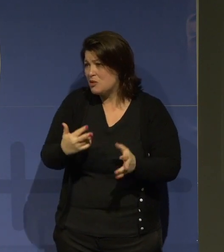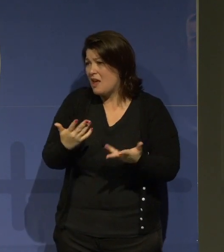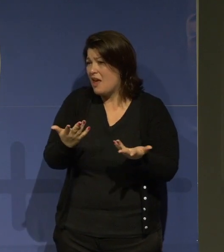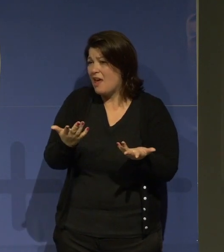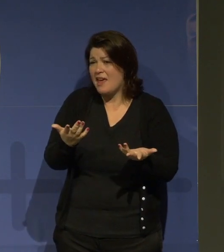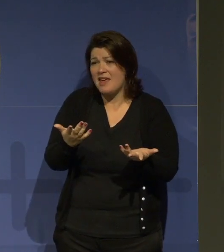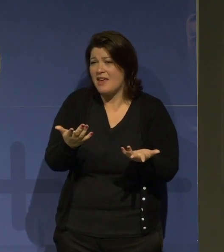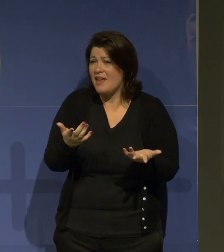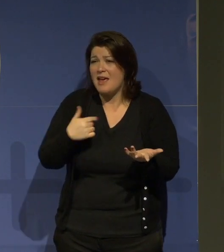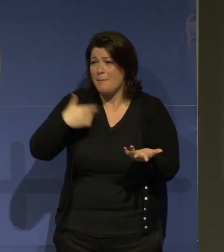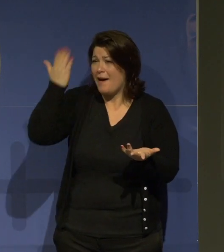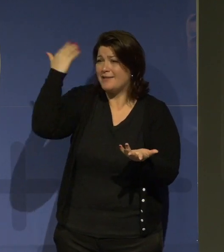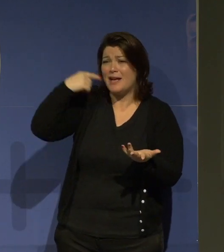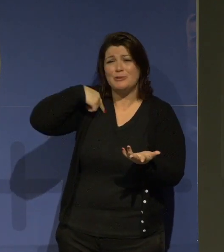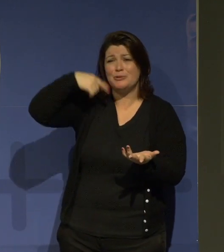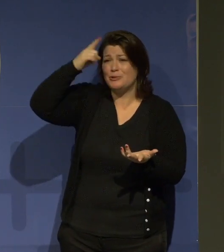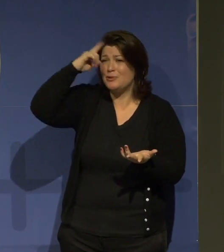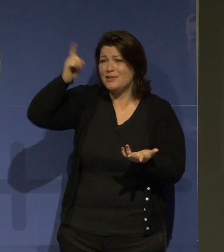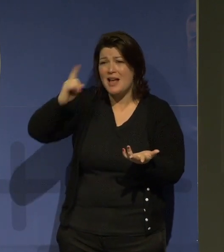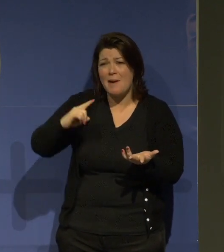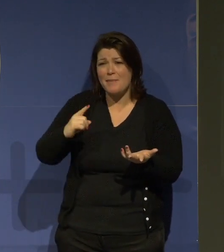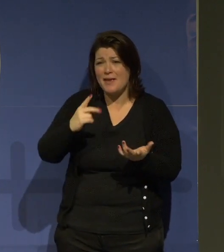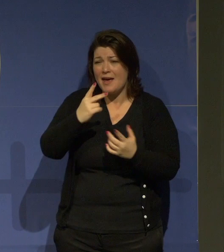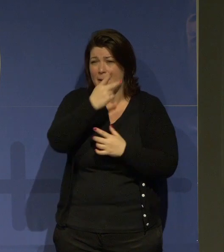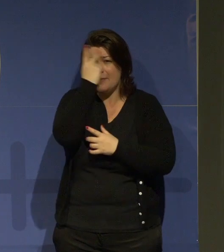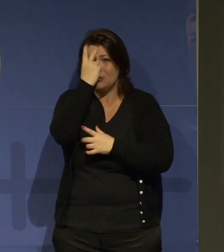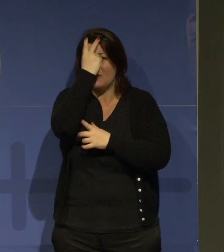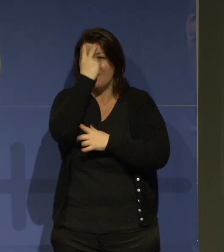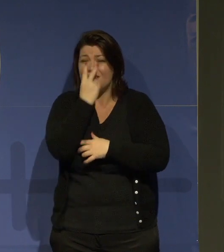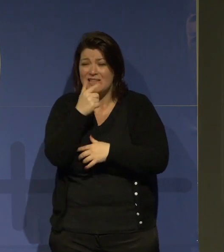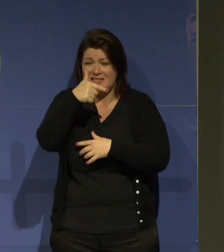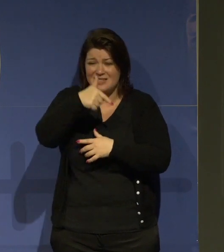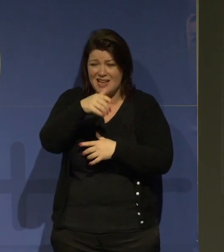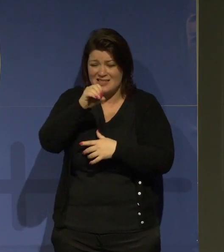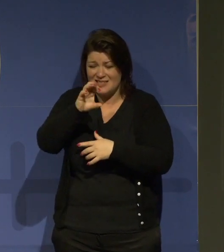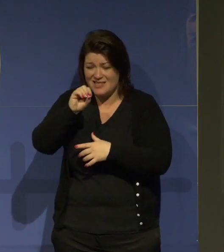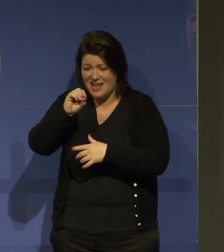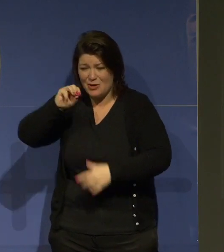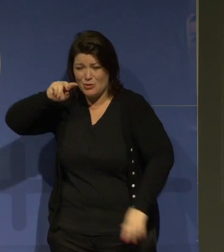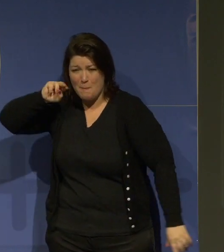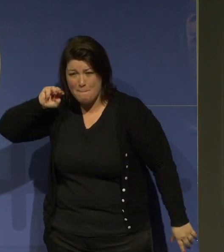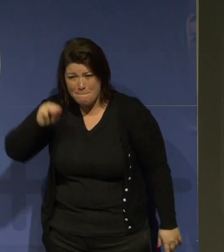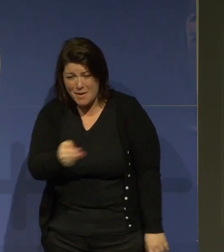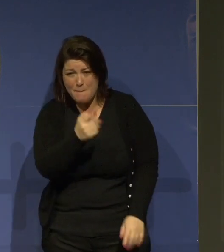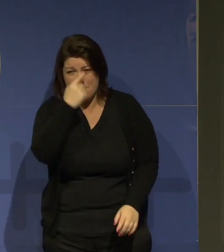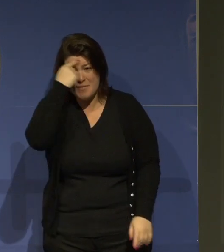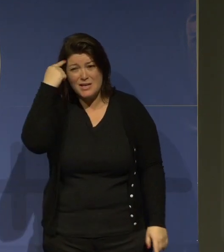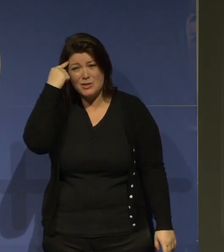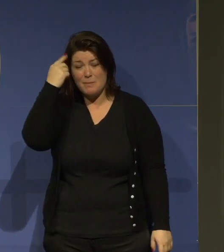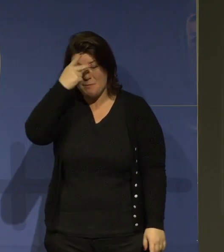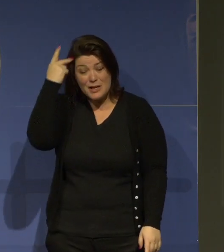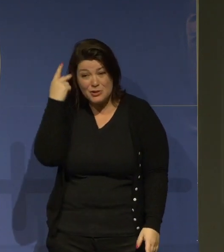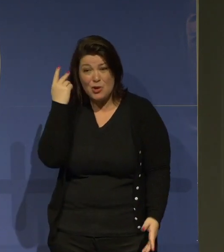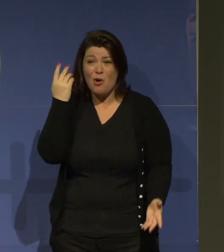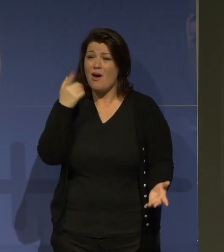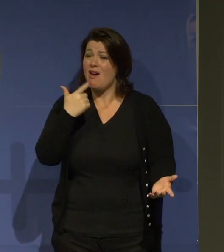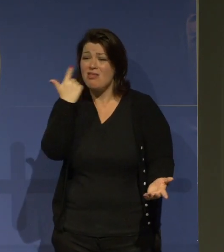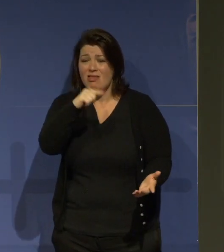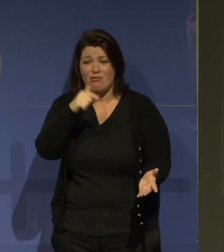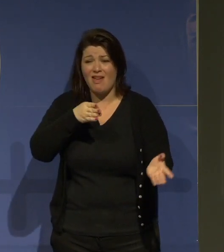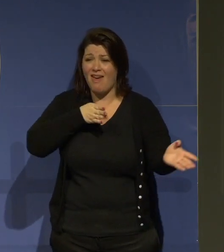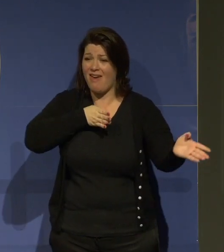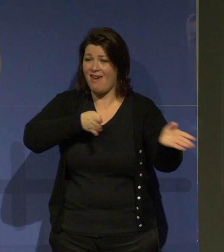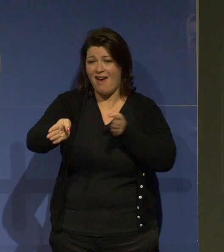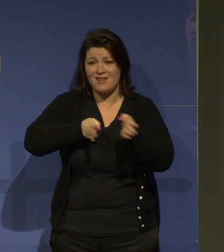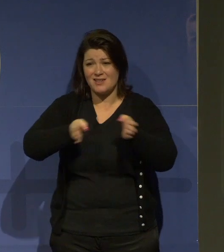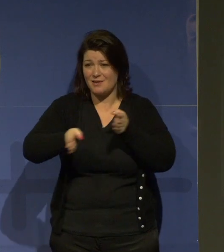quase 700 mil pessoas com deficiência visual, cegos, nesse caso, que não estão tendo acesso à comunicação que eu estou fazendo